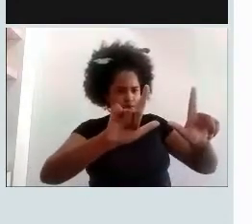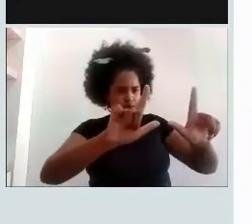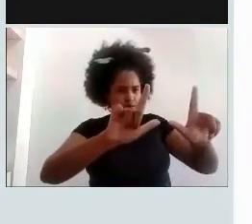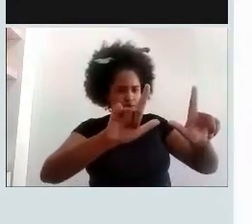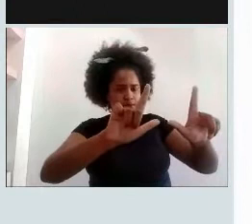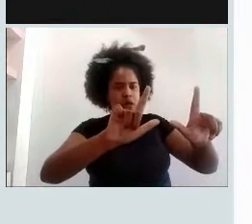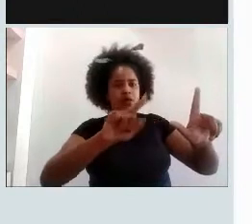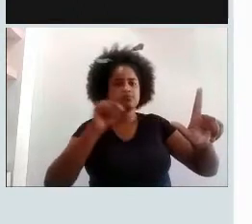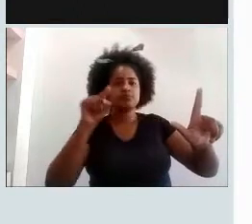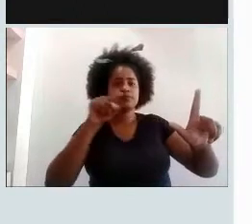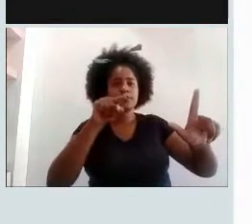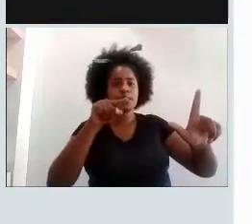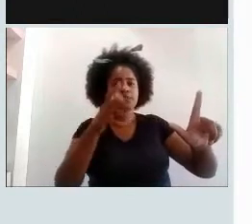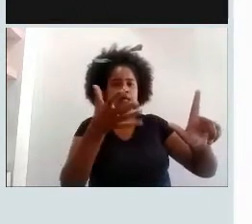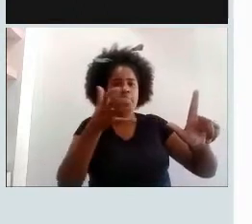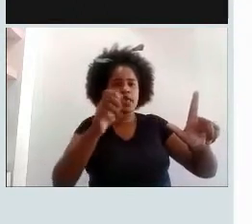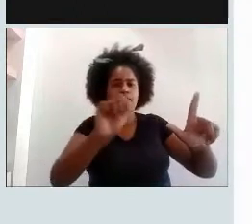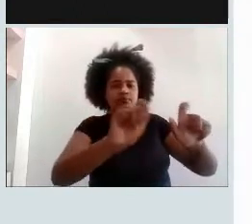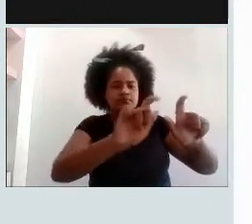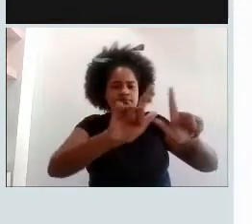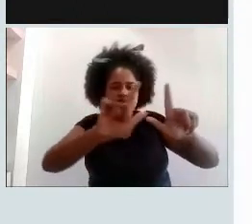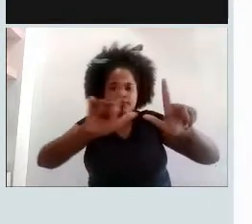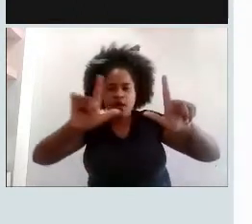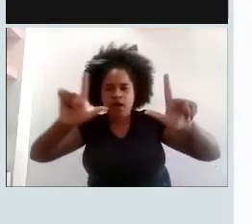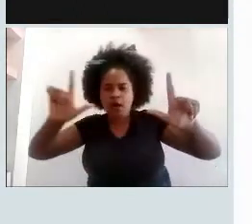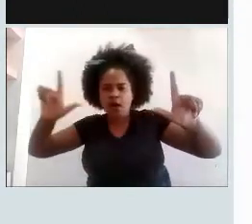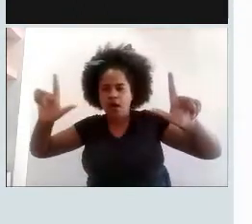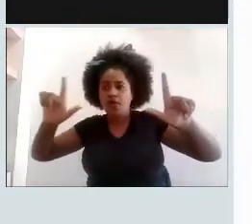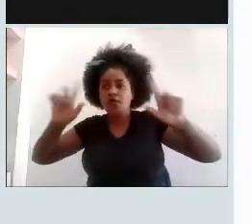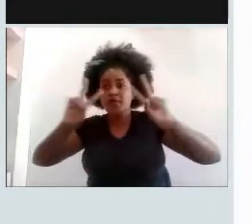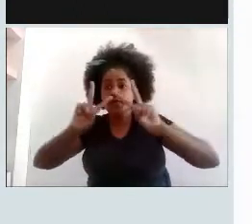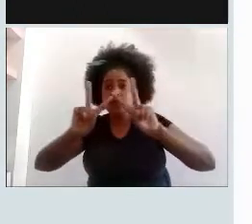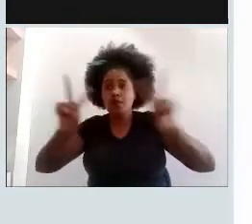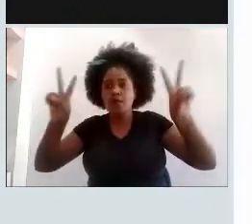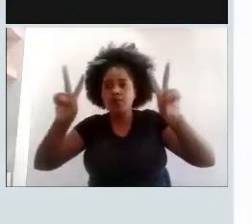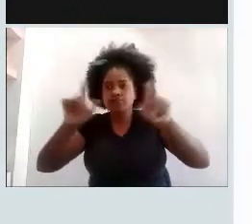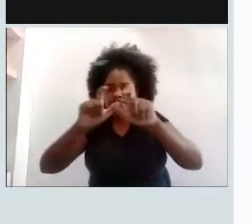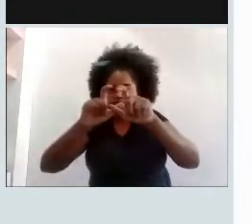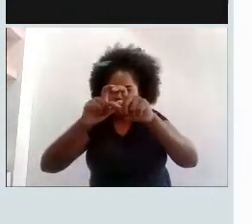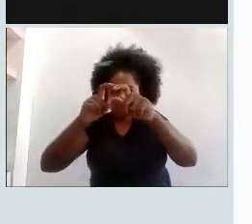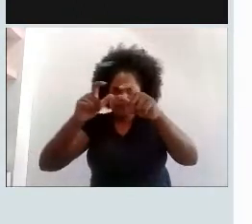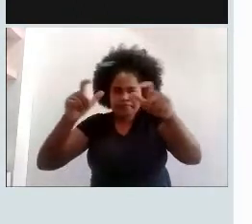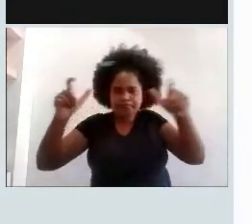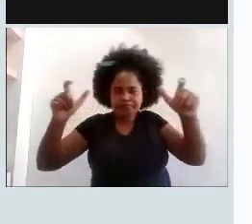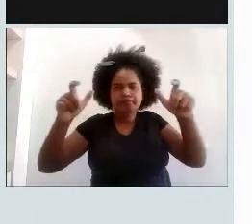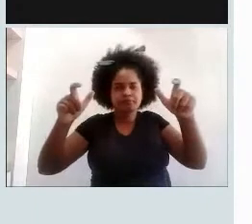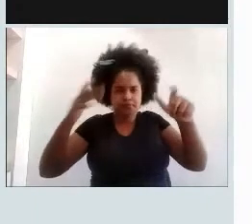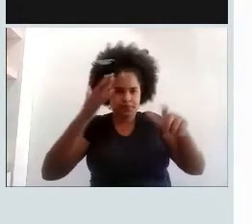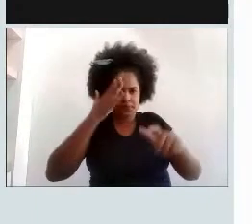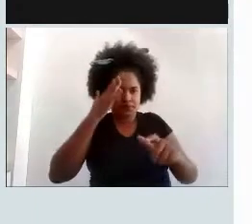para ampliar e para reduzir o tamanho da foto. Apenas isso. Pode passar para o próximo.